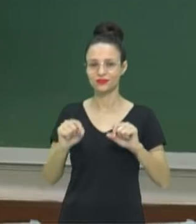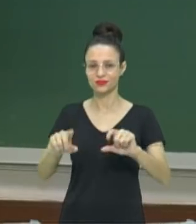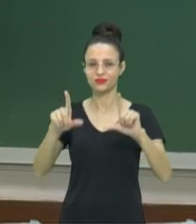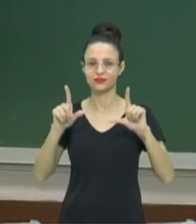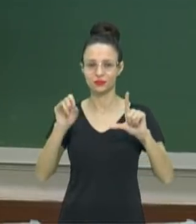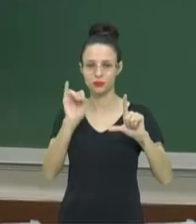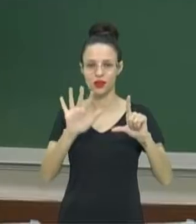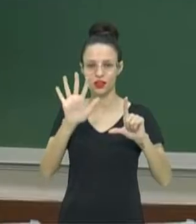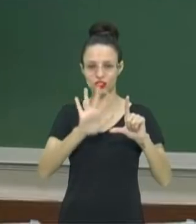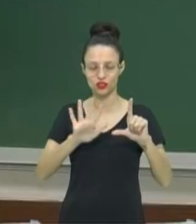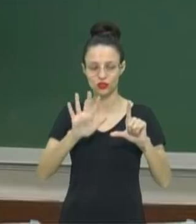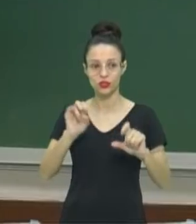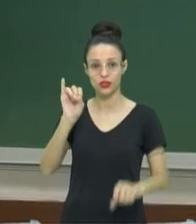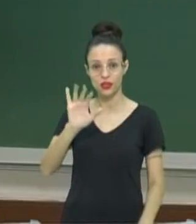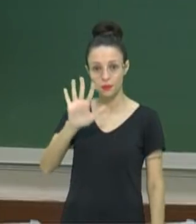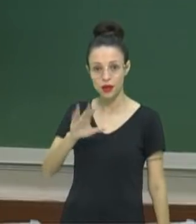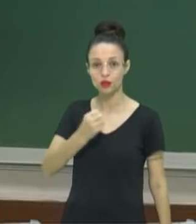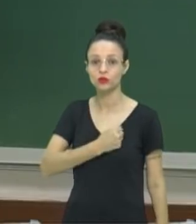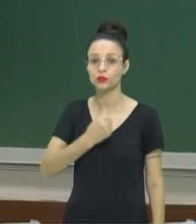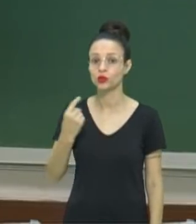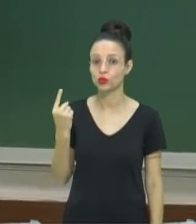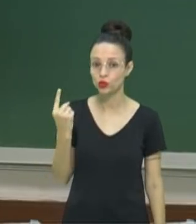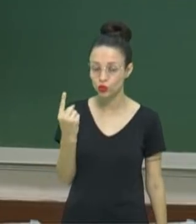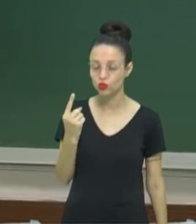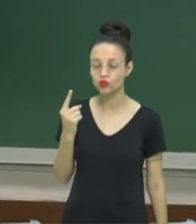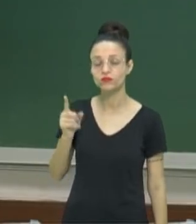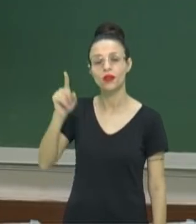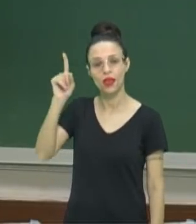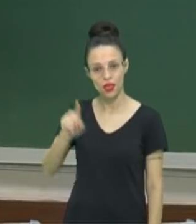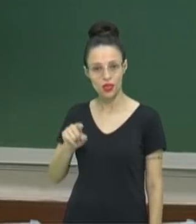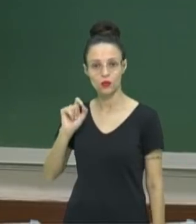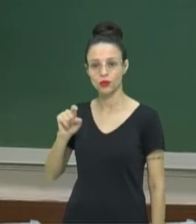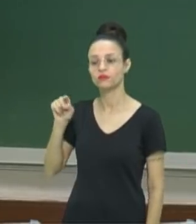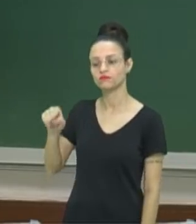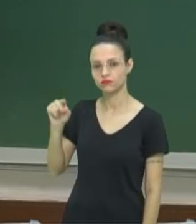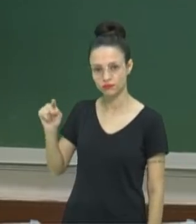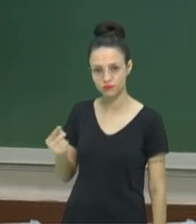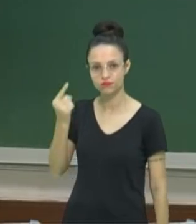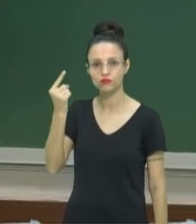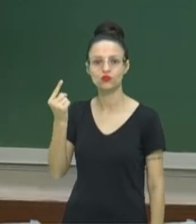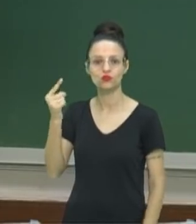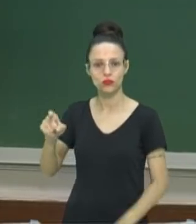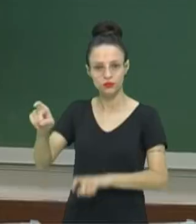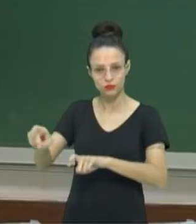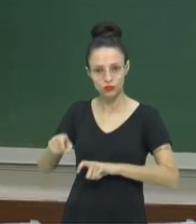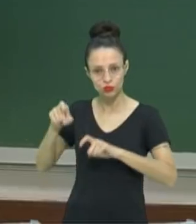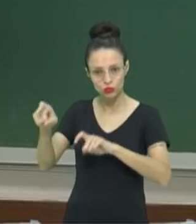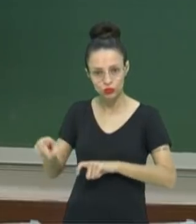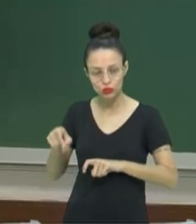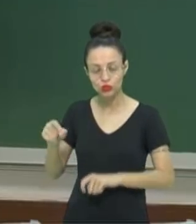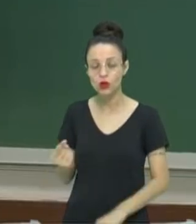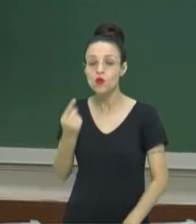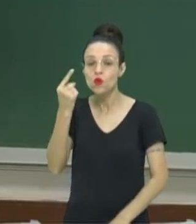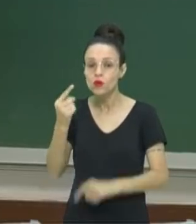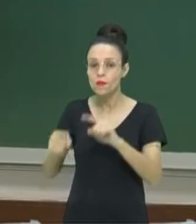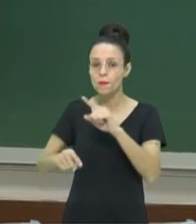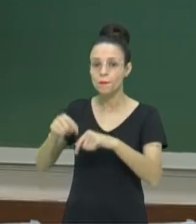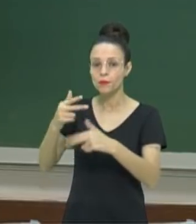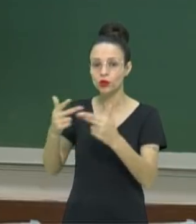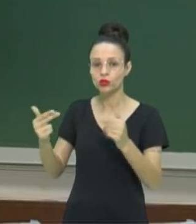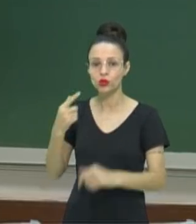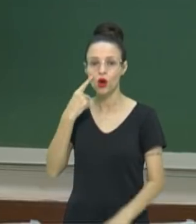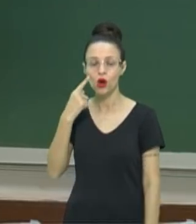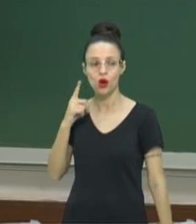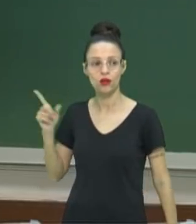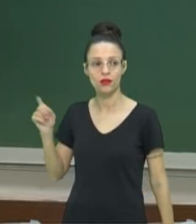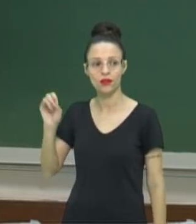imagem. A imagem número 1 trata da monocultura. cultivo de um único item, é o que a imagem mostra